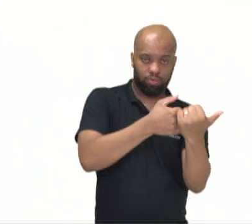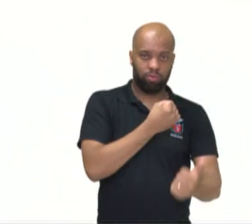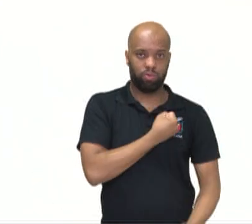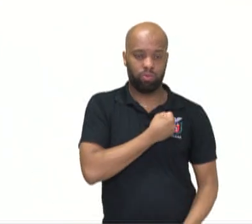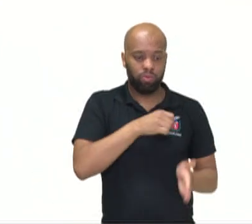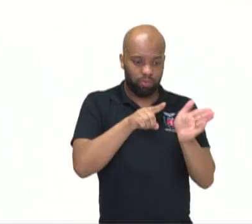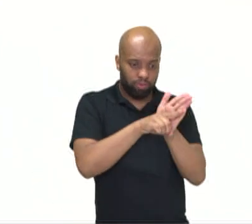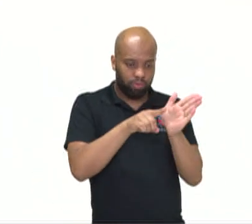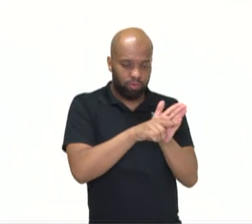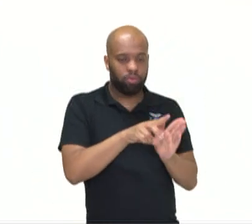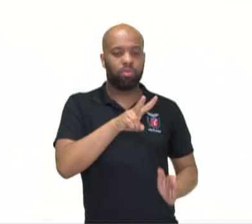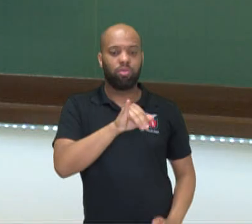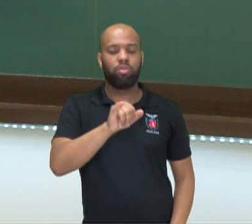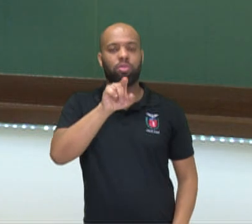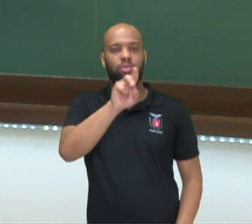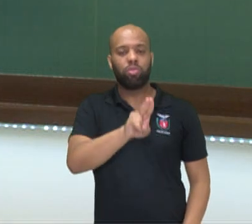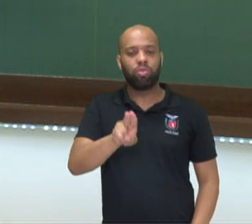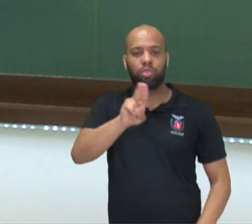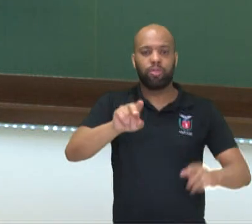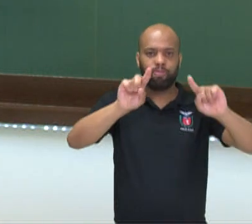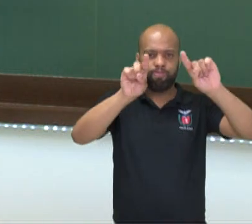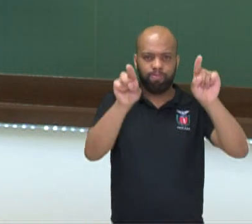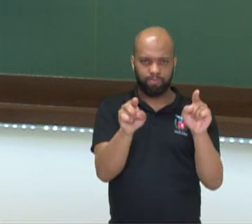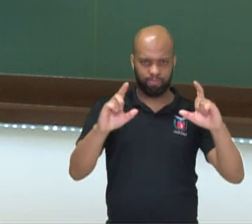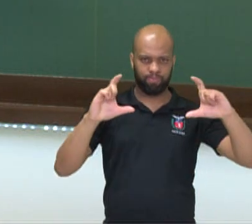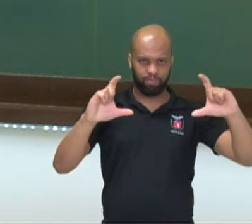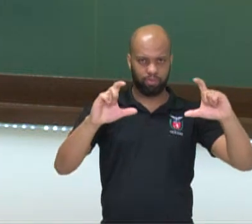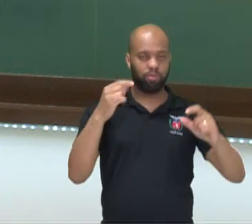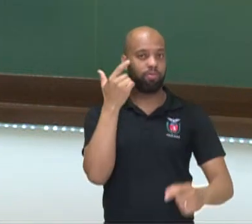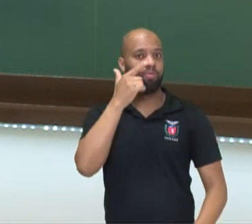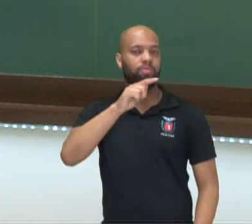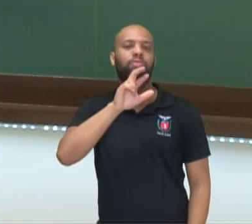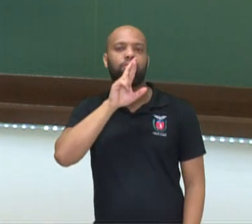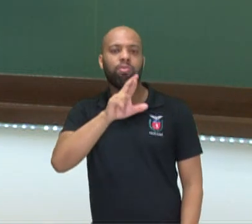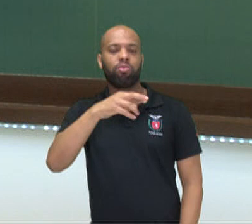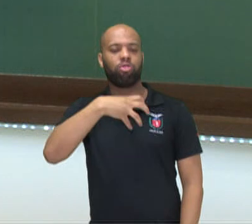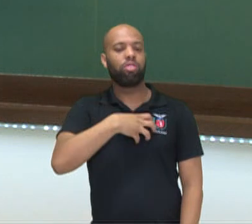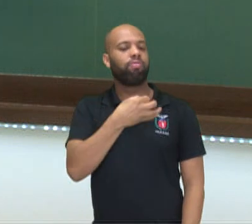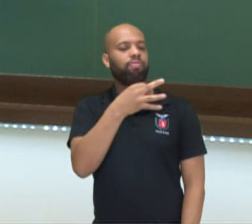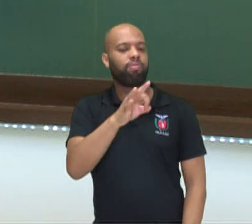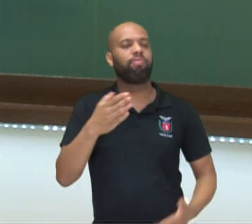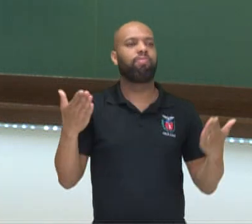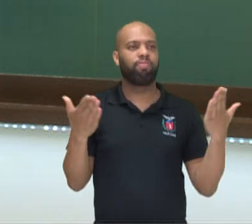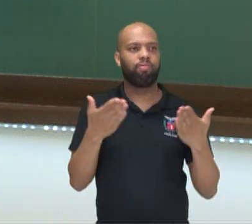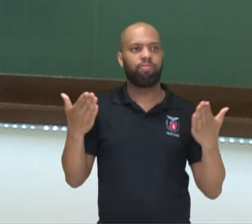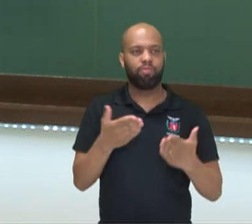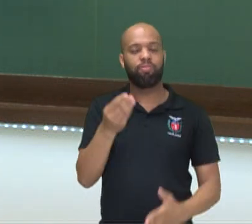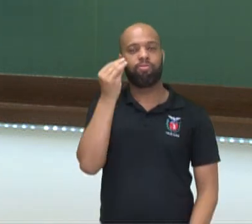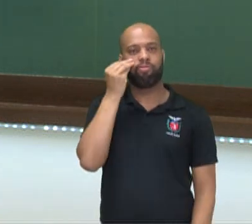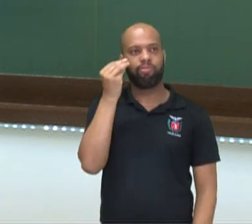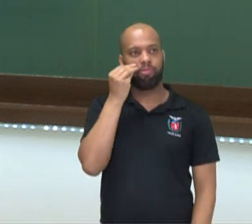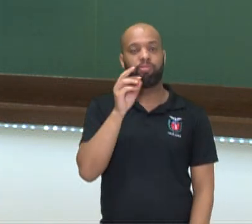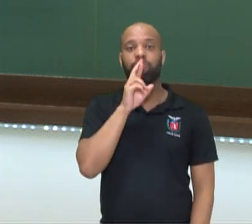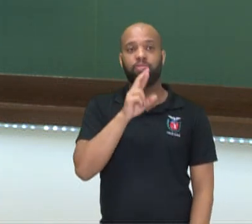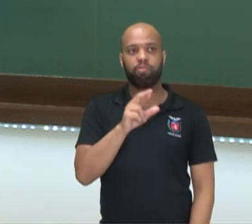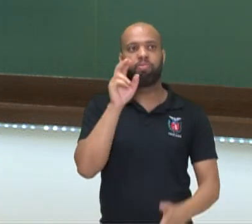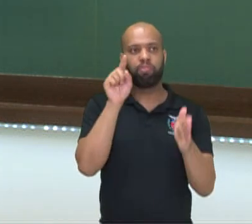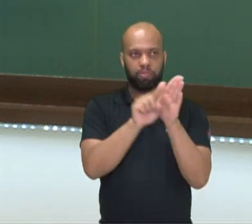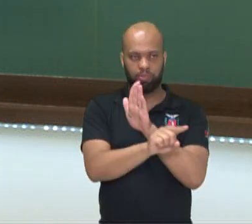sinais corretamente. Agora que eu já lembrei disso, vamos tentar os exercícios.